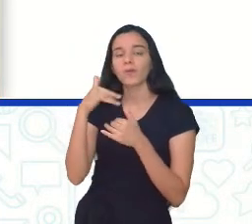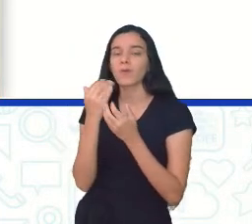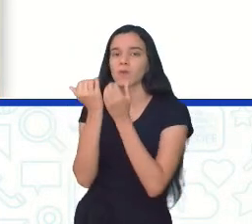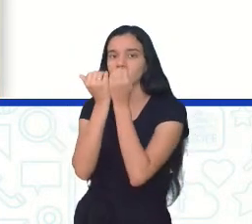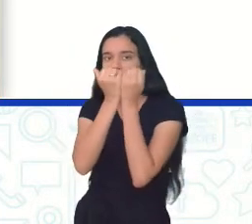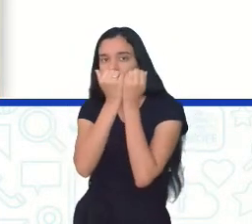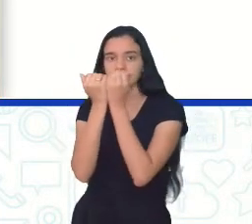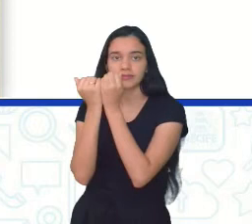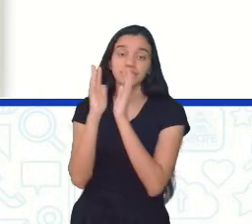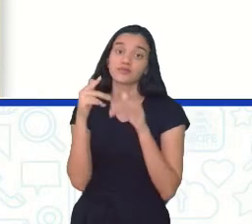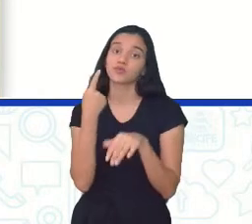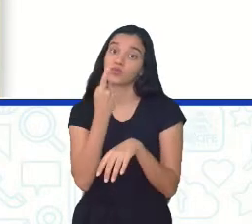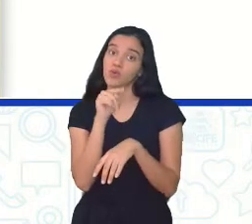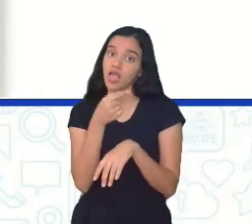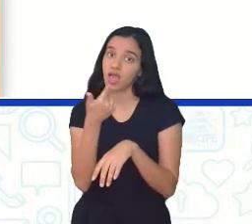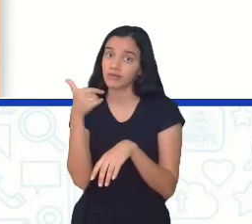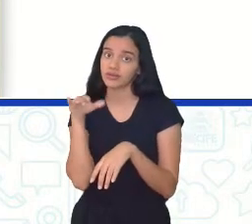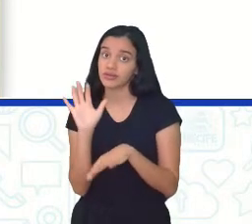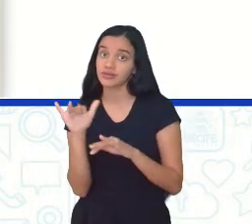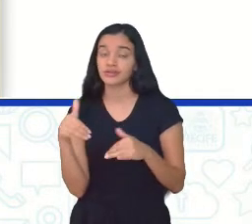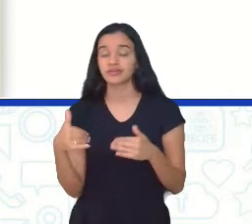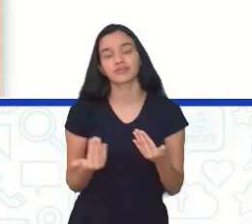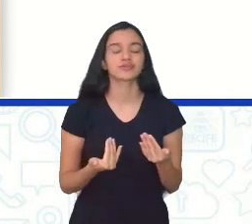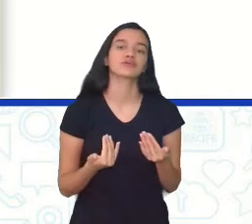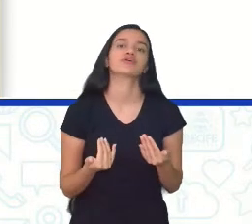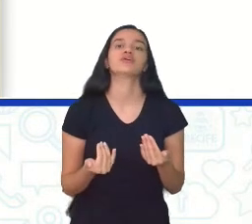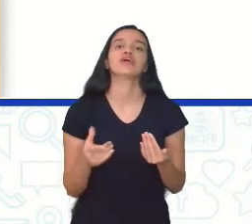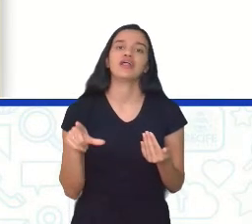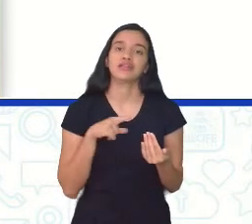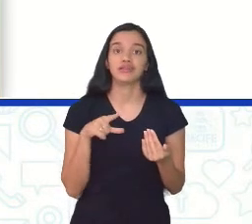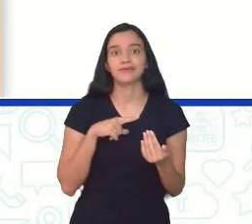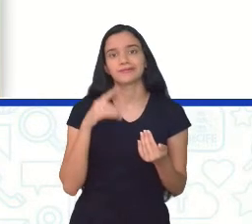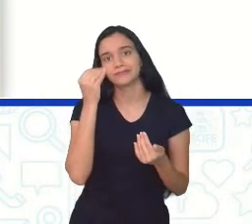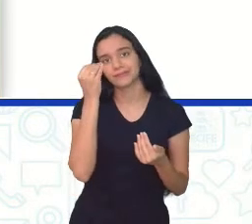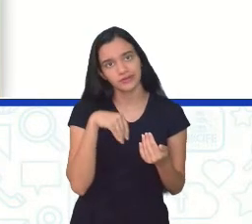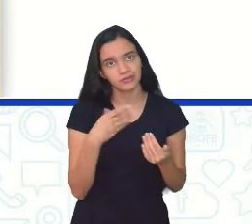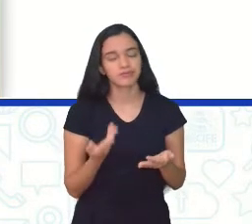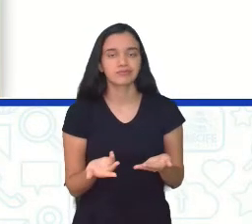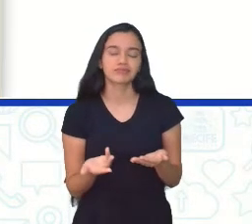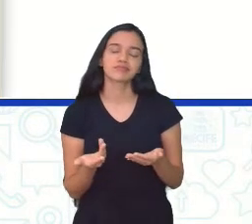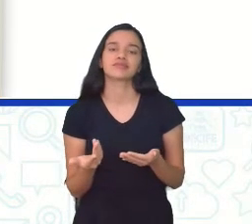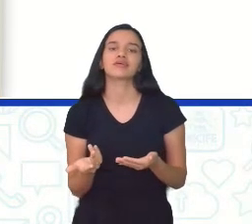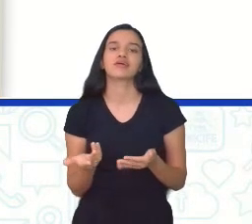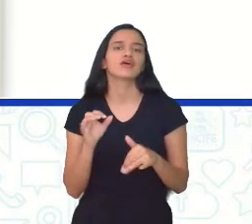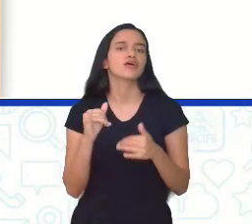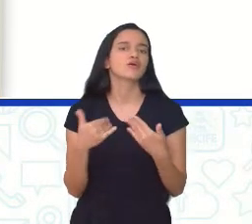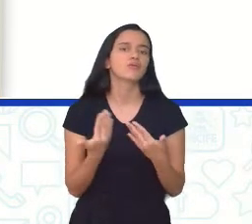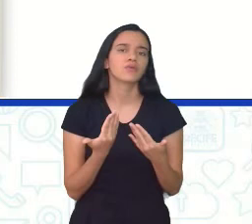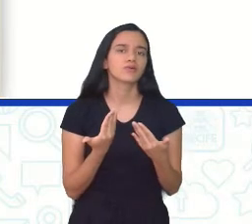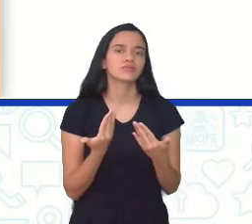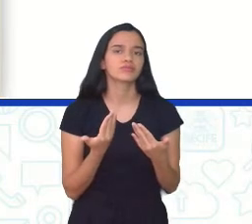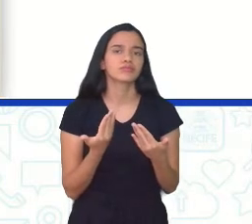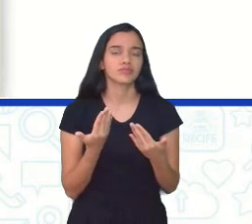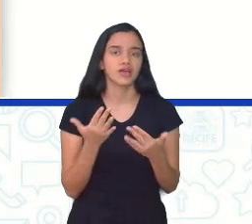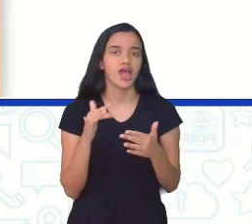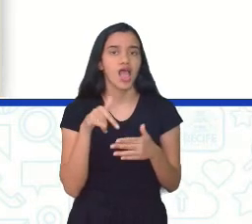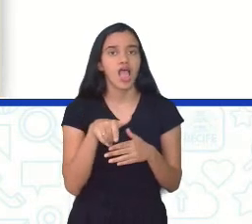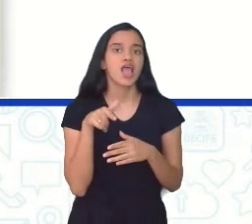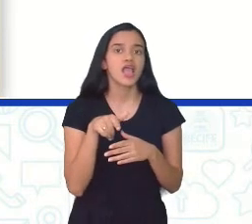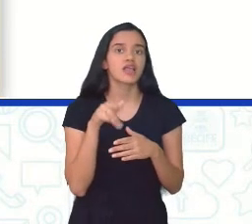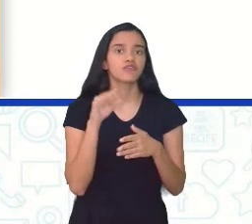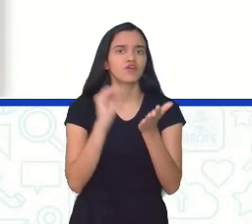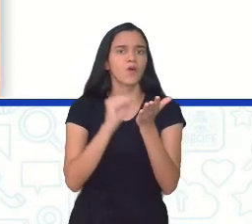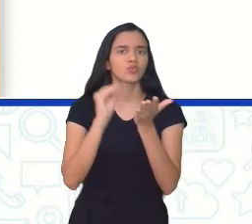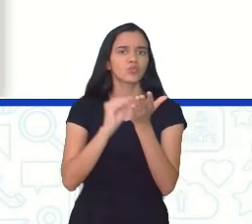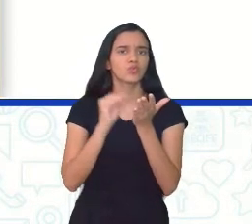1,10. Bem, com isso, ele teve prejuízo. Quanto ele deixou de receber por causa de